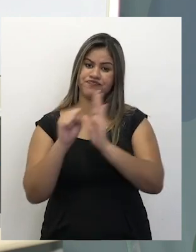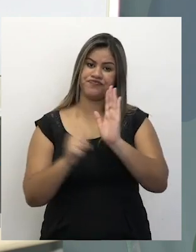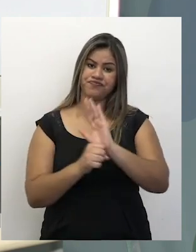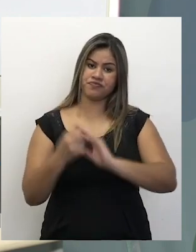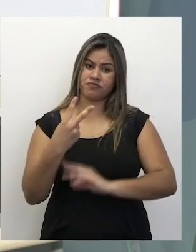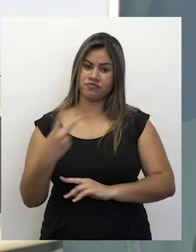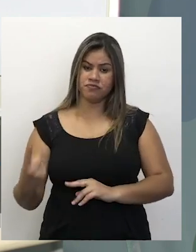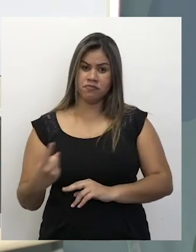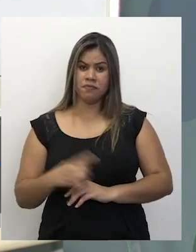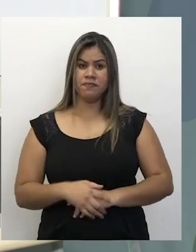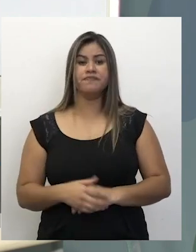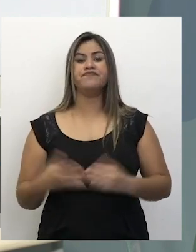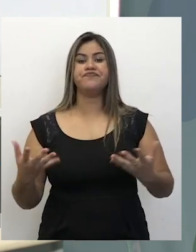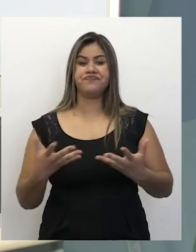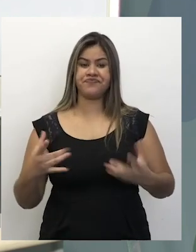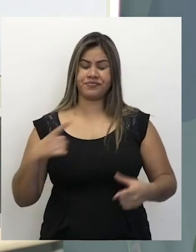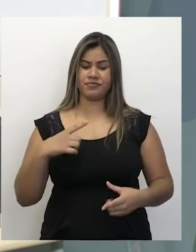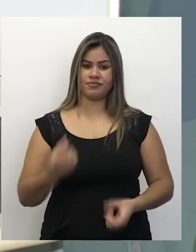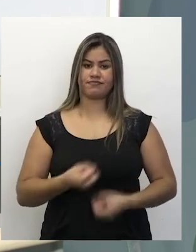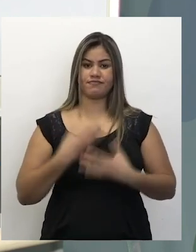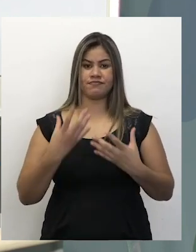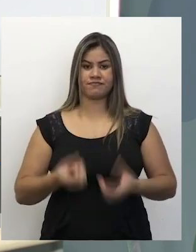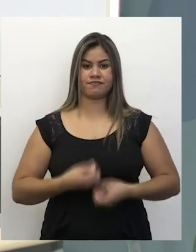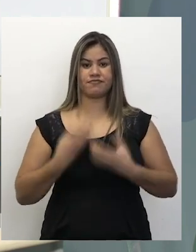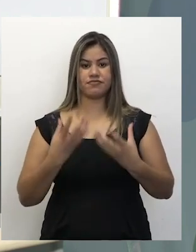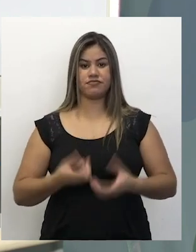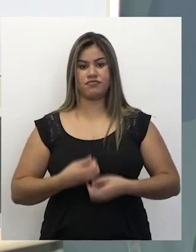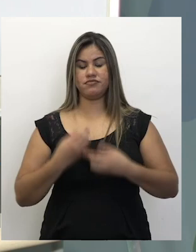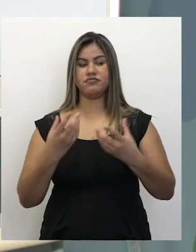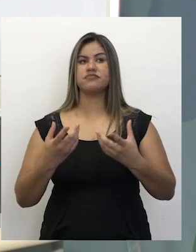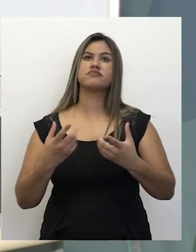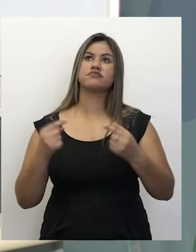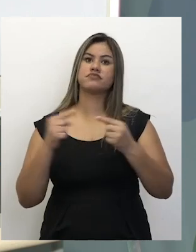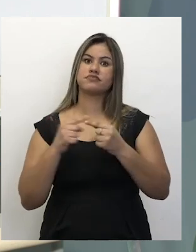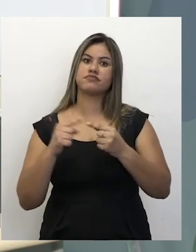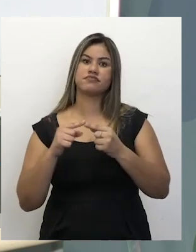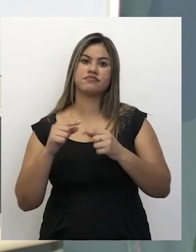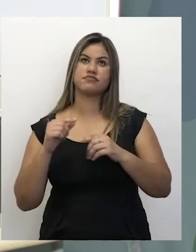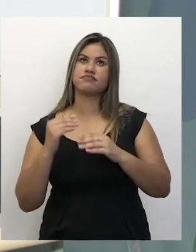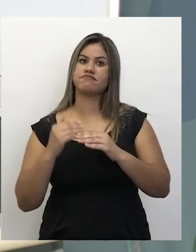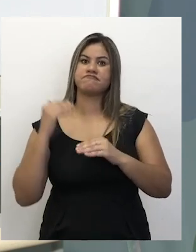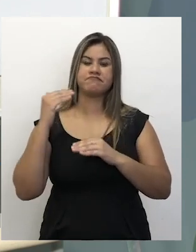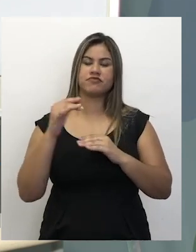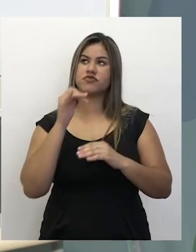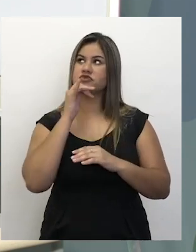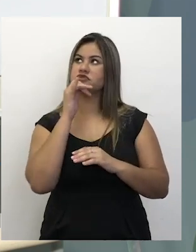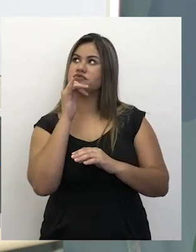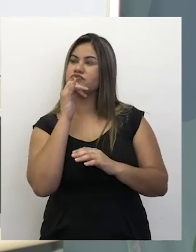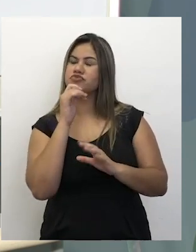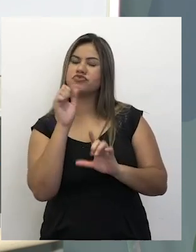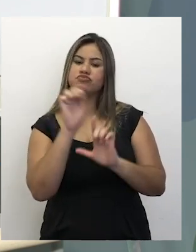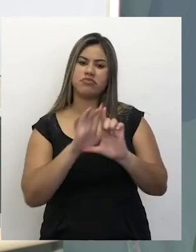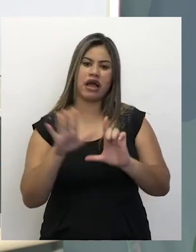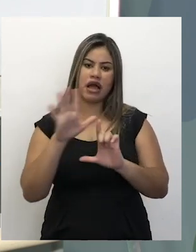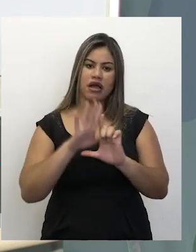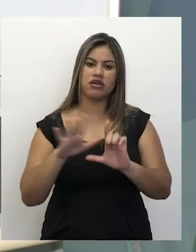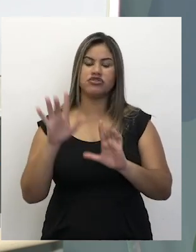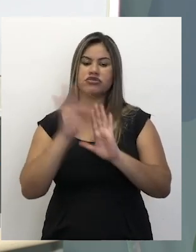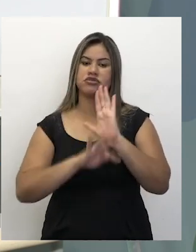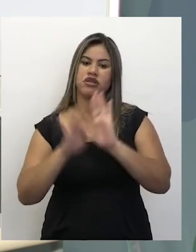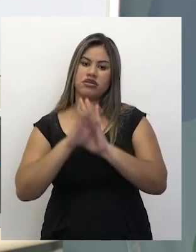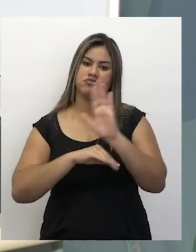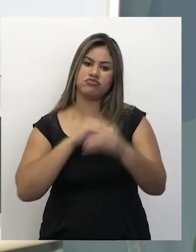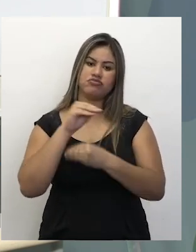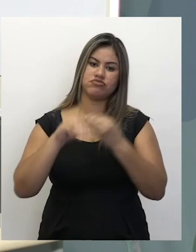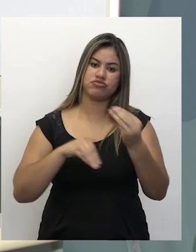poesia que atinge outros níveis misturando uma imagem com texto só que gente é